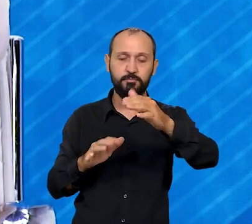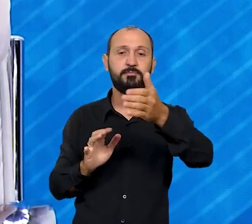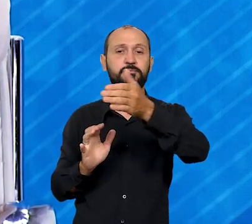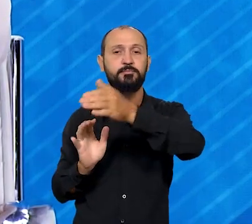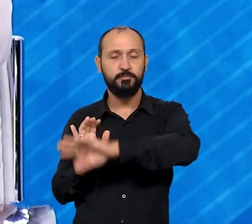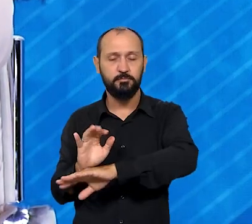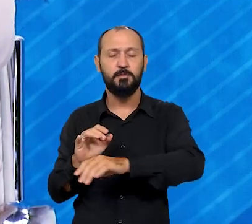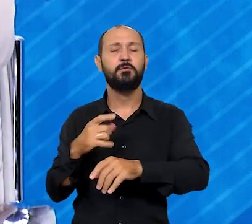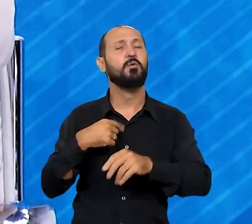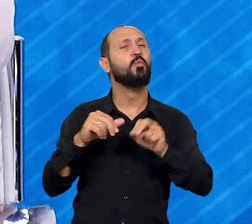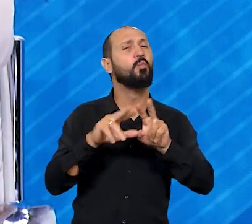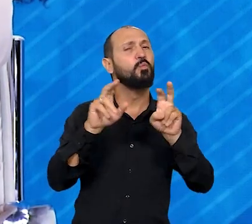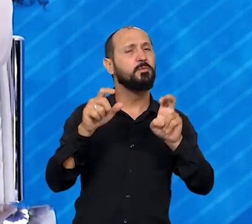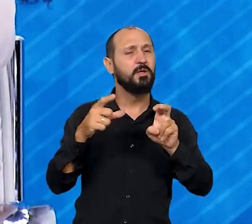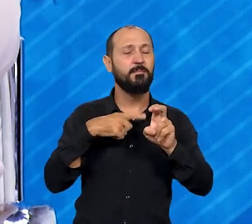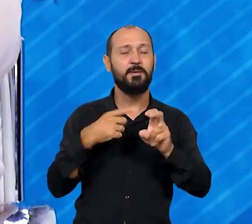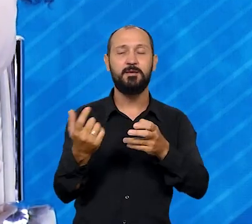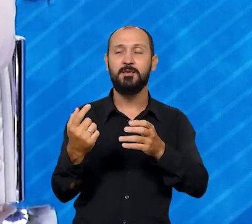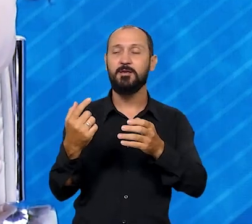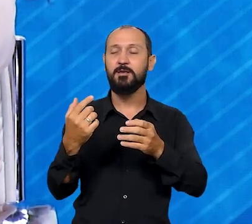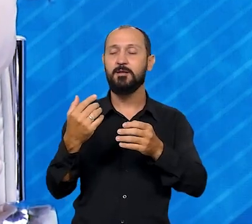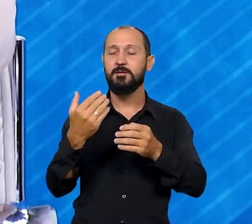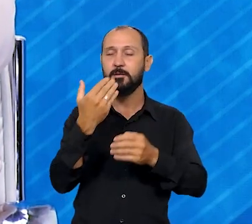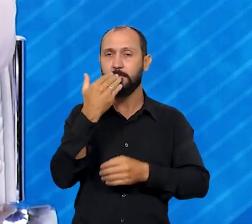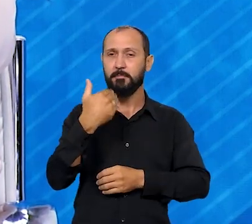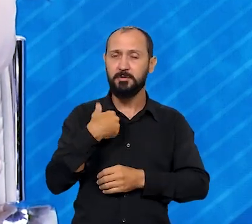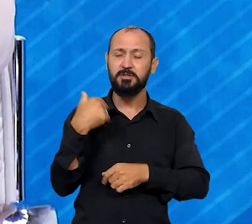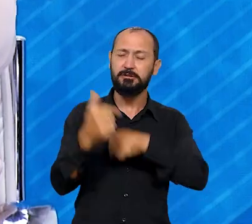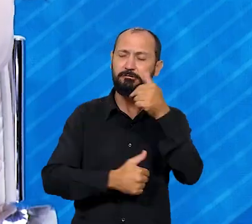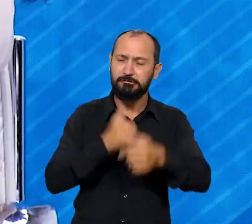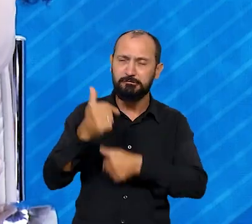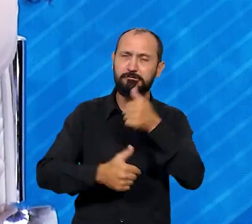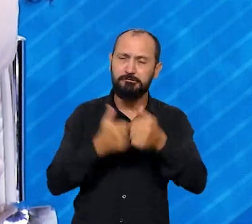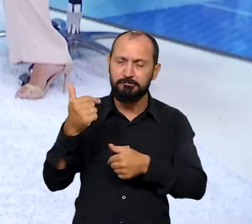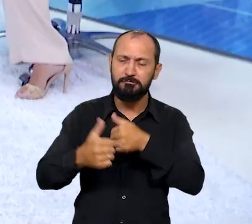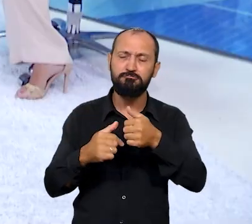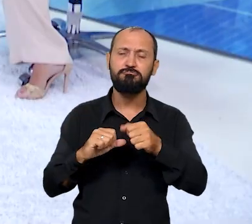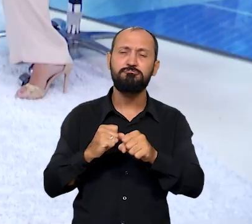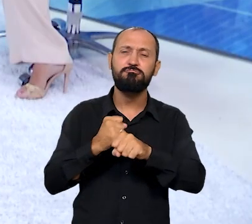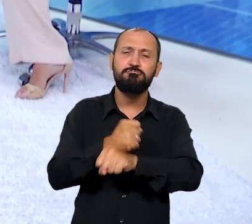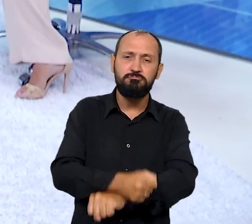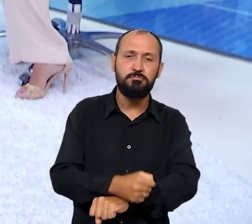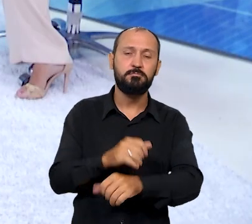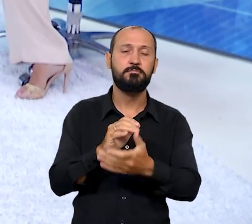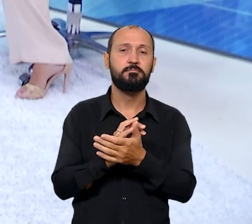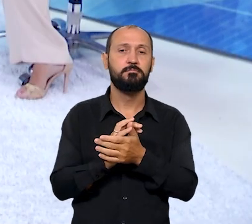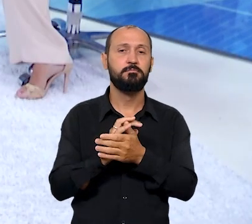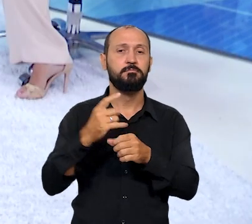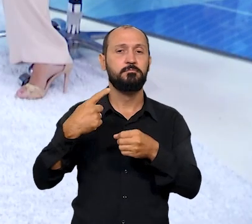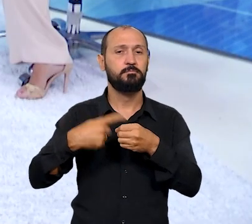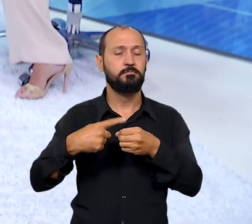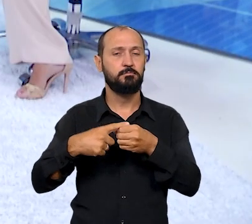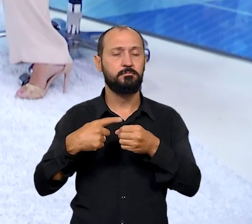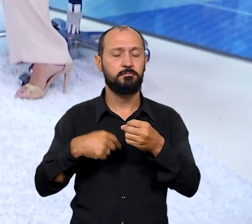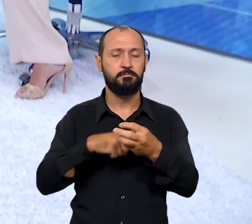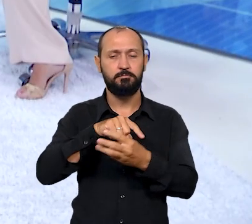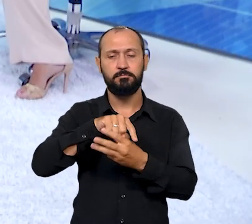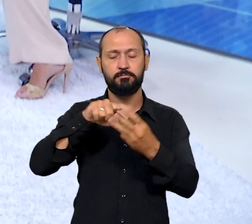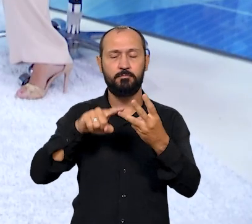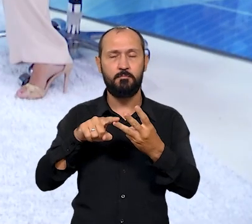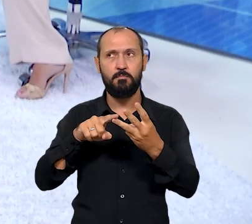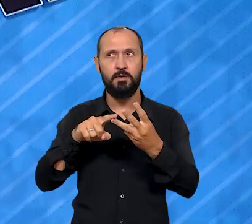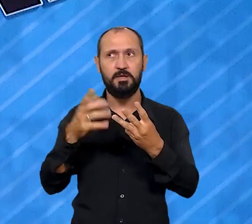um tema trazido para casa em que a comissão atuou efetivamente. Sim, a cidade